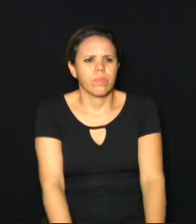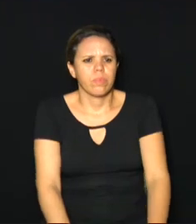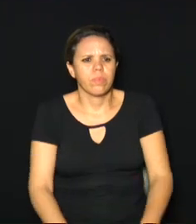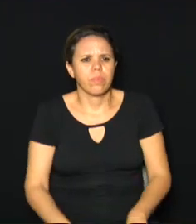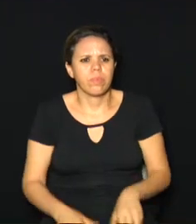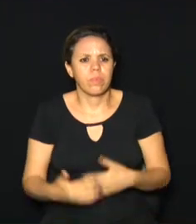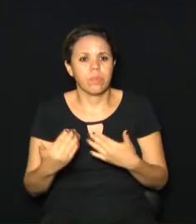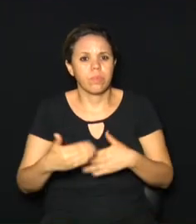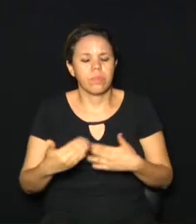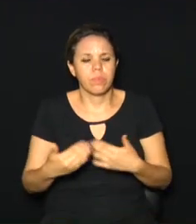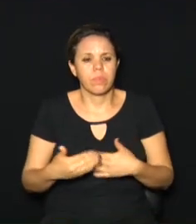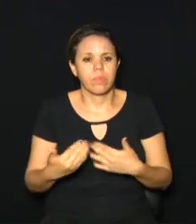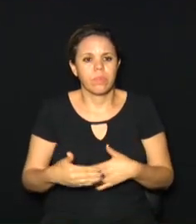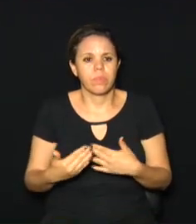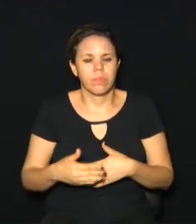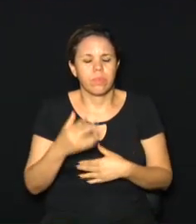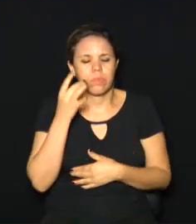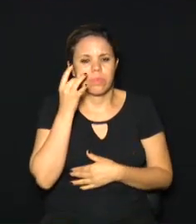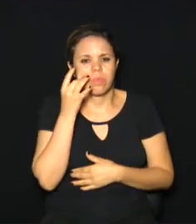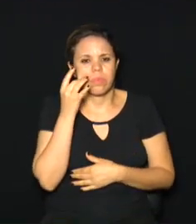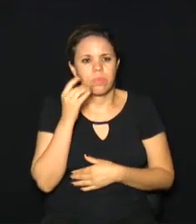presenciais. Então,